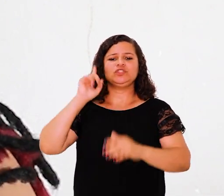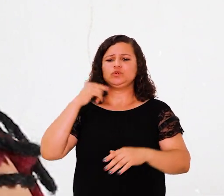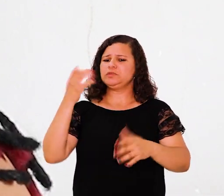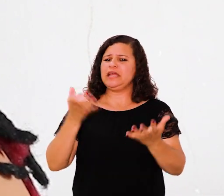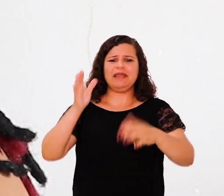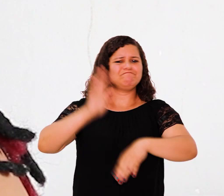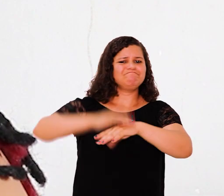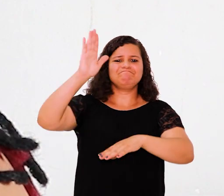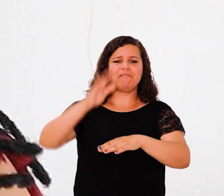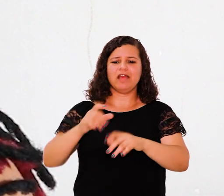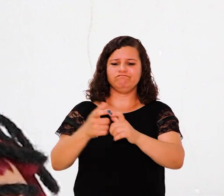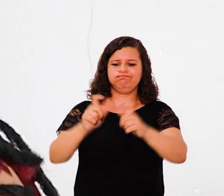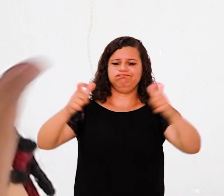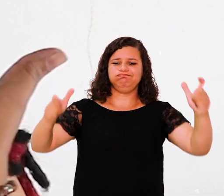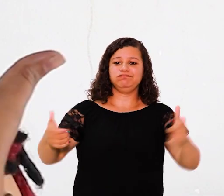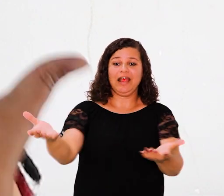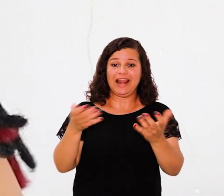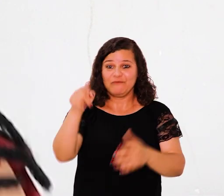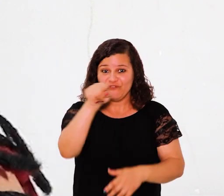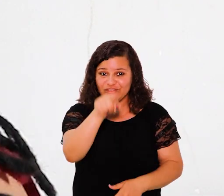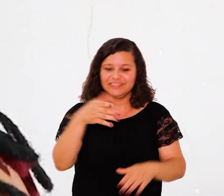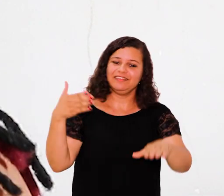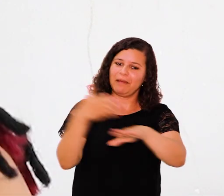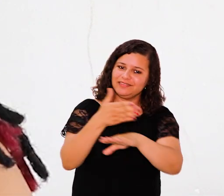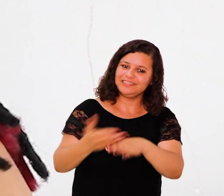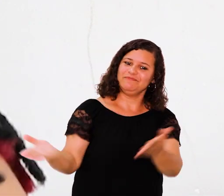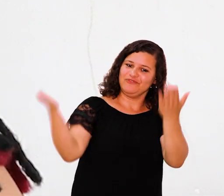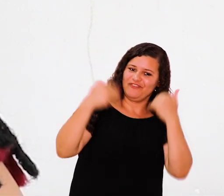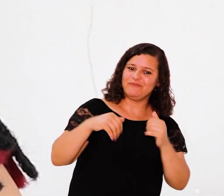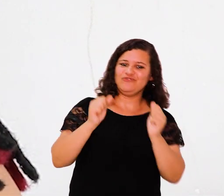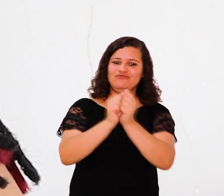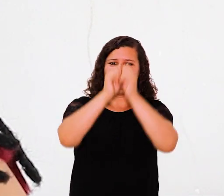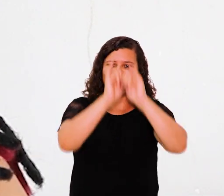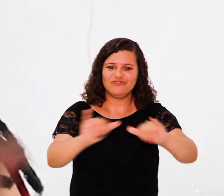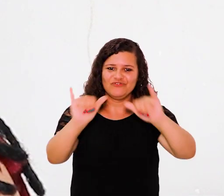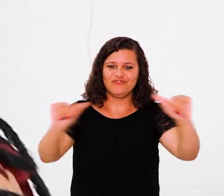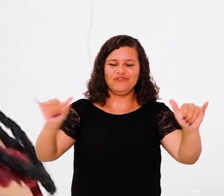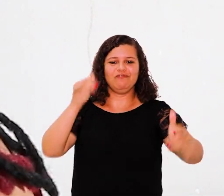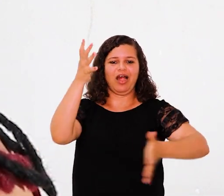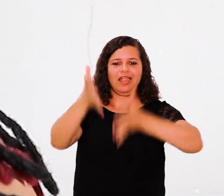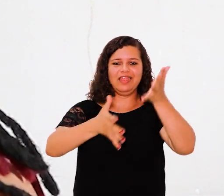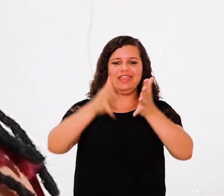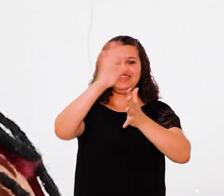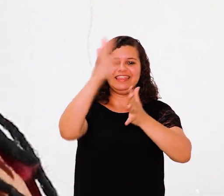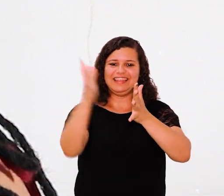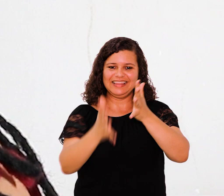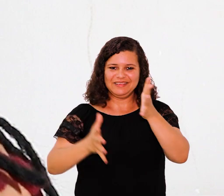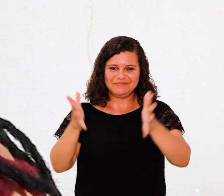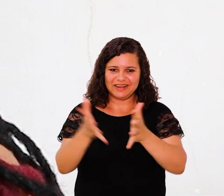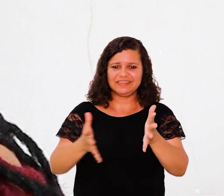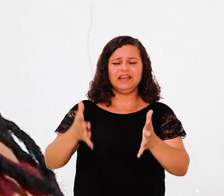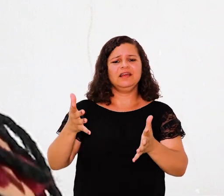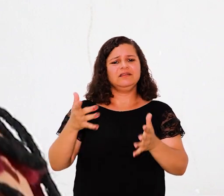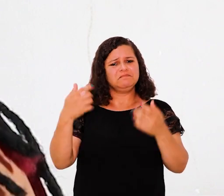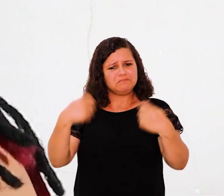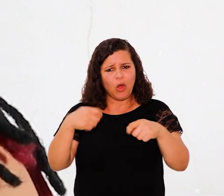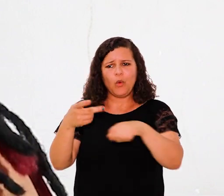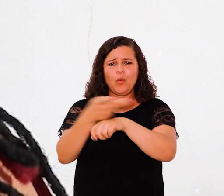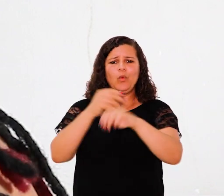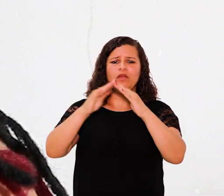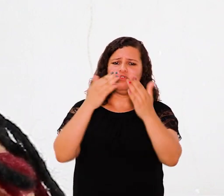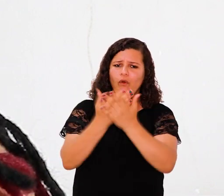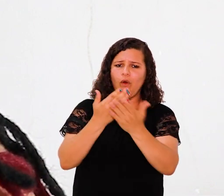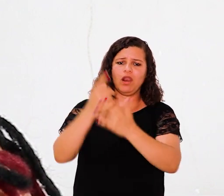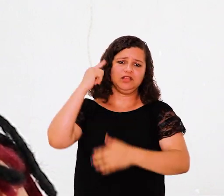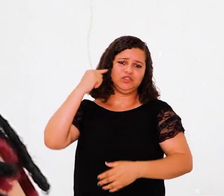comunidade surda, nós queremos muito mais e queremos que vocês participem com a gente, que vocês divulguem a língua brasileira de sinais,